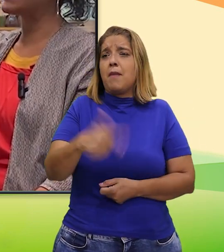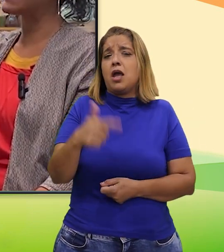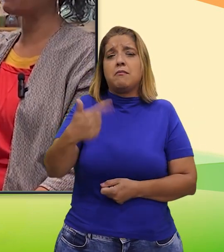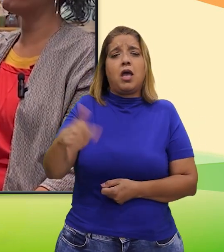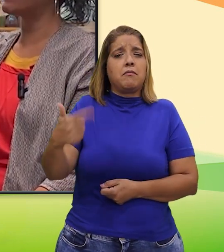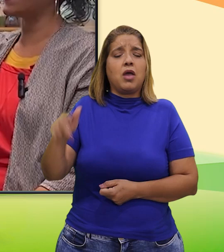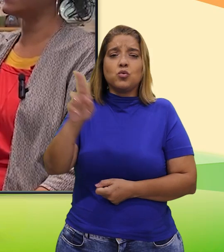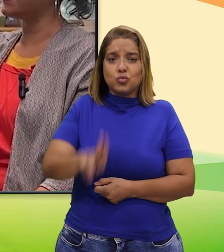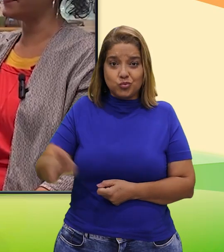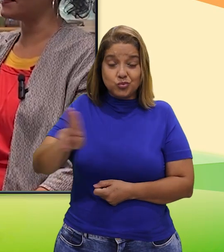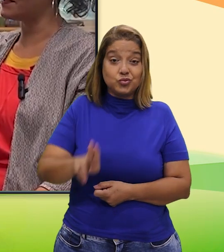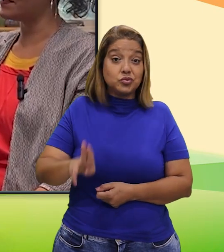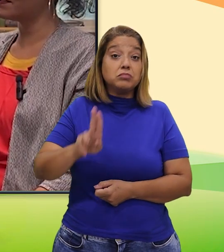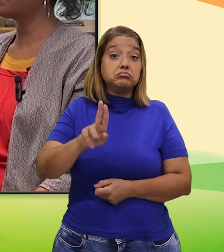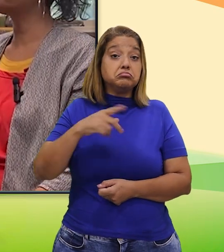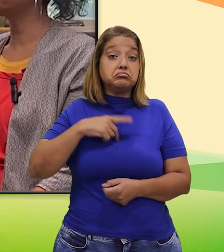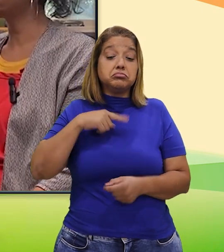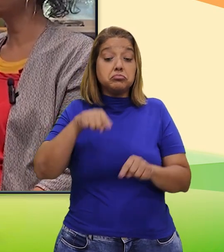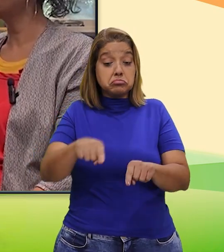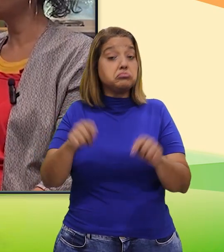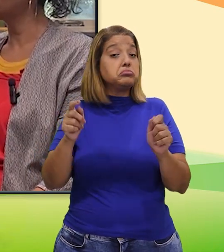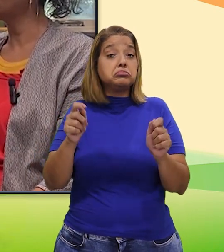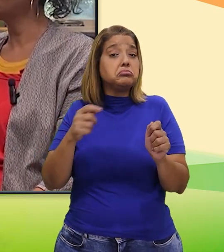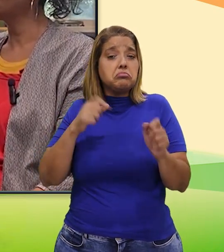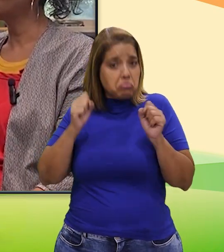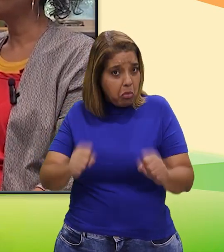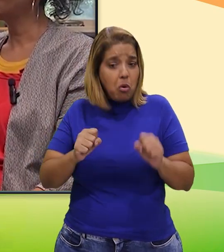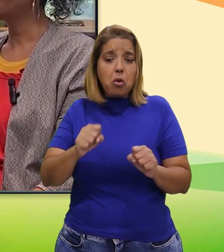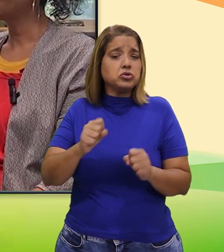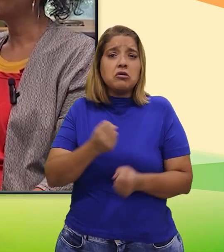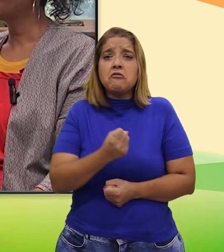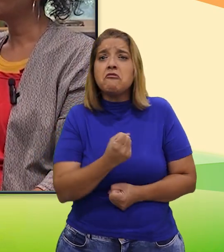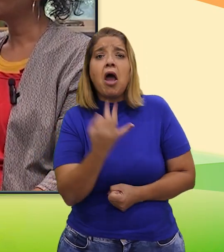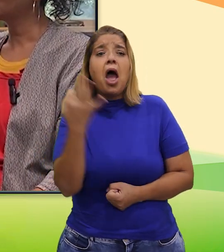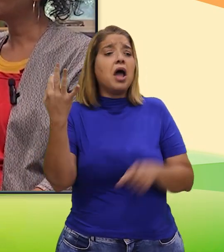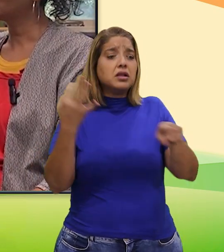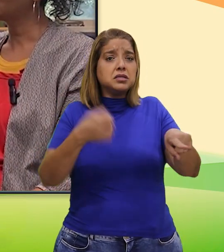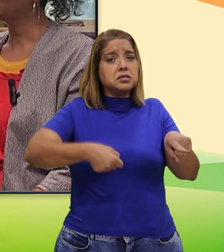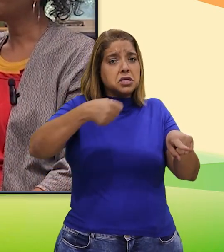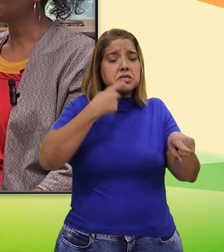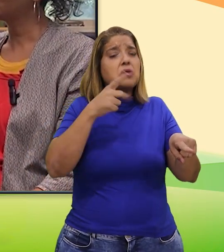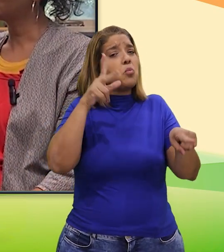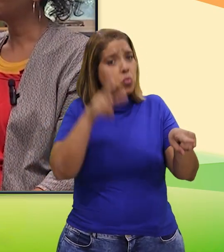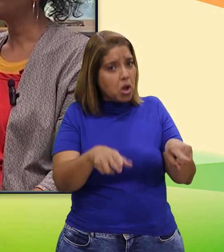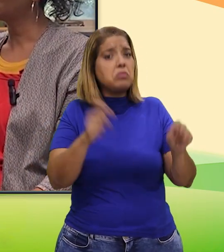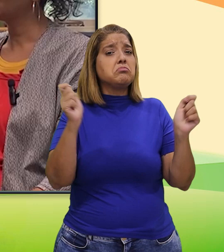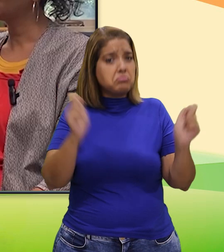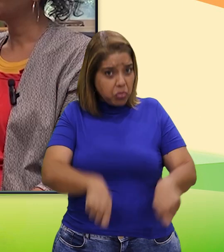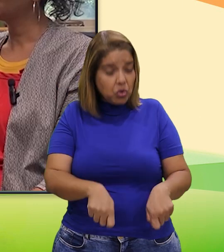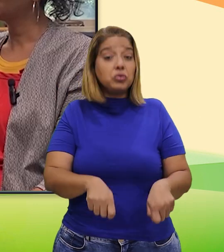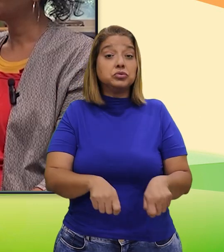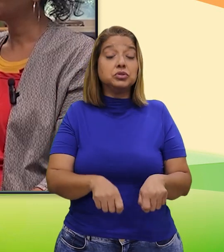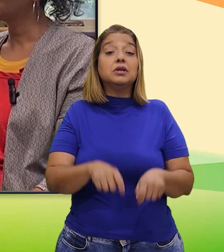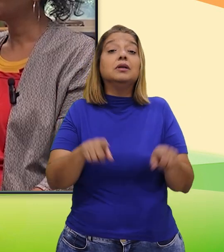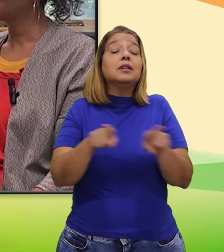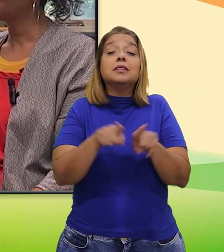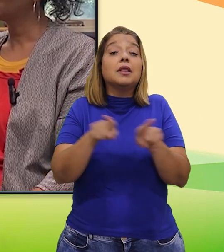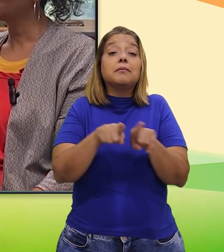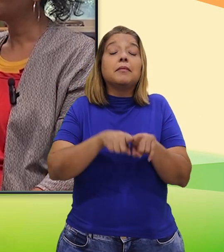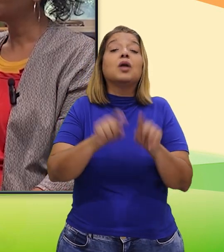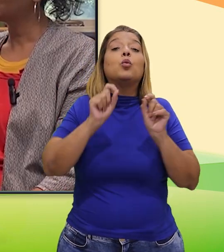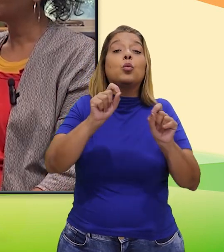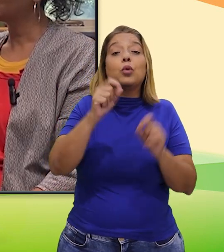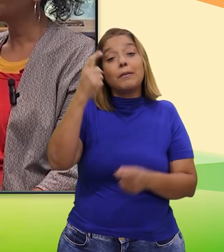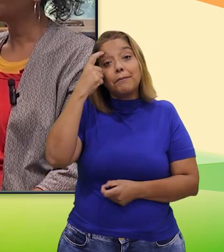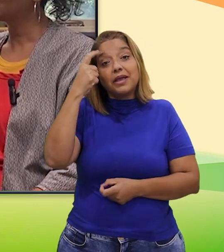pegar e utilizá-lo Muitas vezes, porque nada te impede de usar isso aqui inúmeras vezes. Inúmeras vezes. Aliás, nada